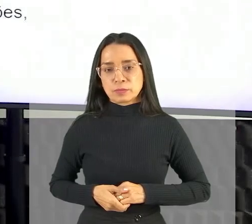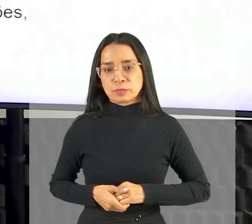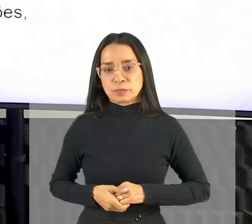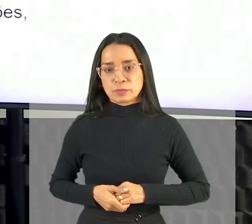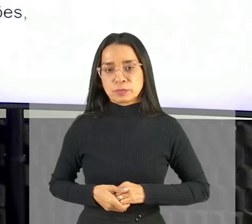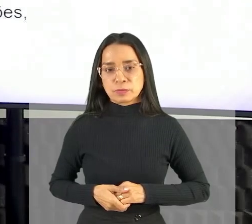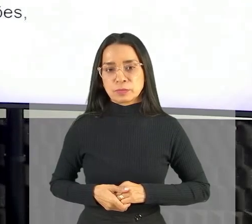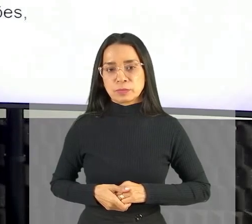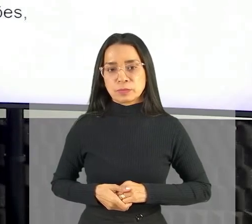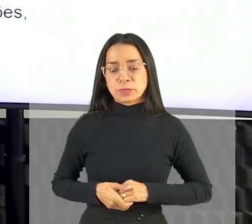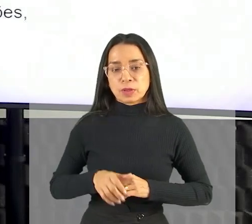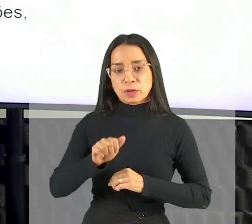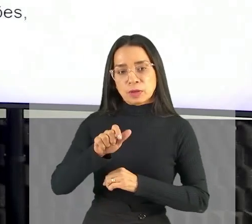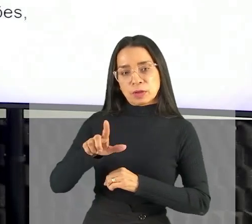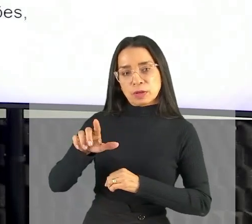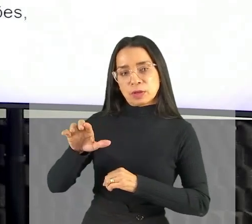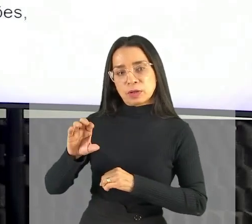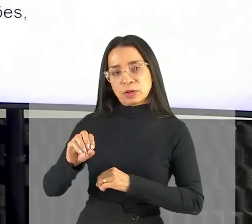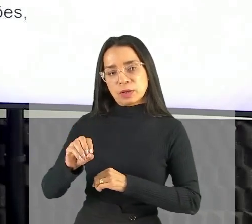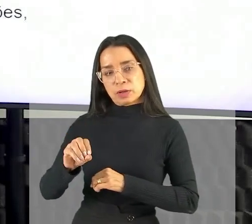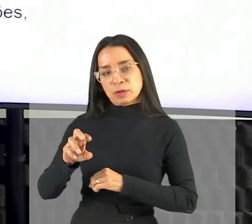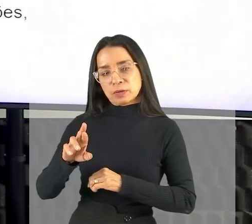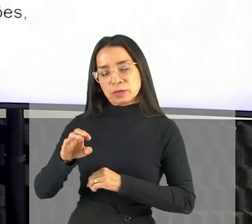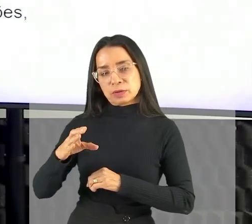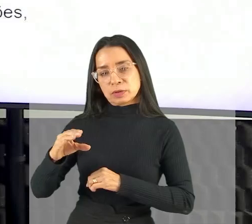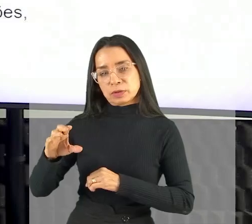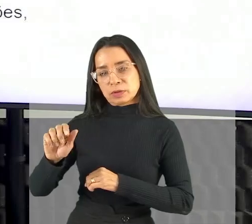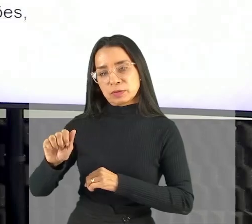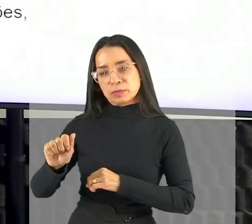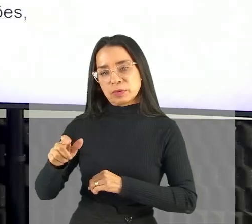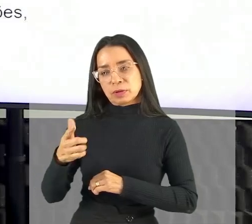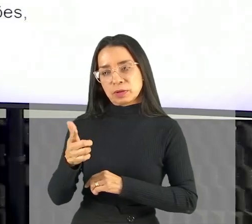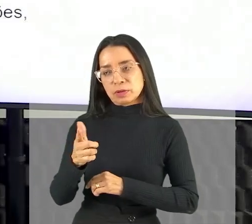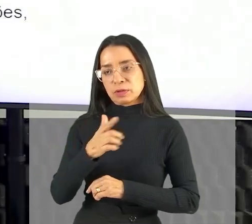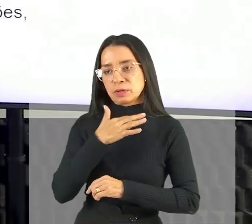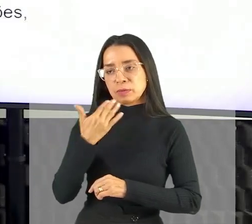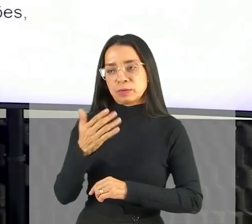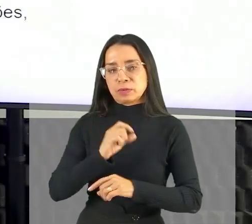Letal e determina a presença de pelos